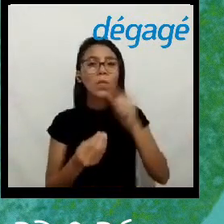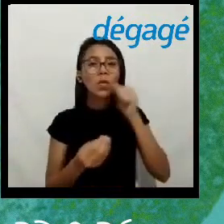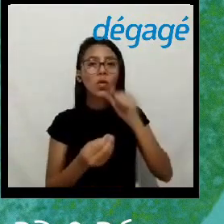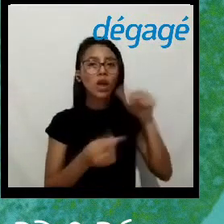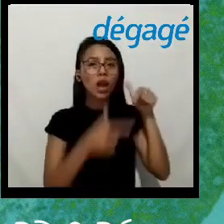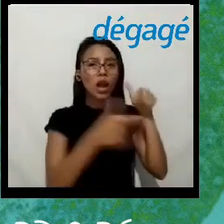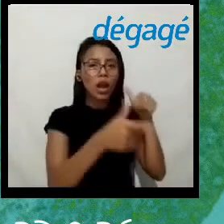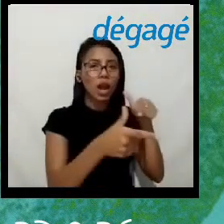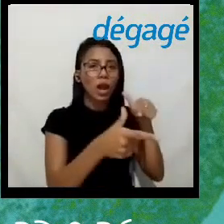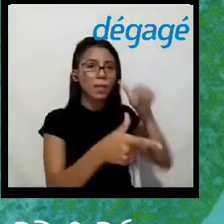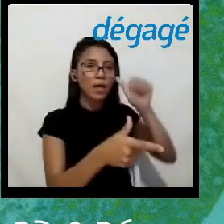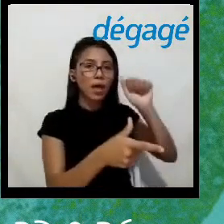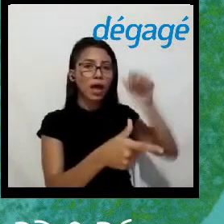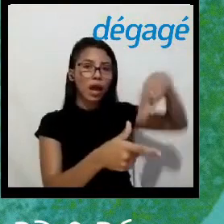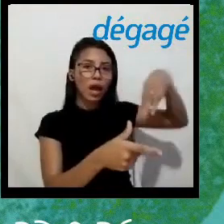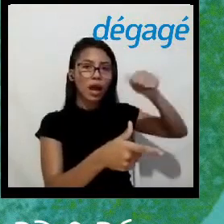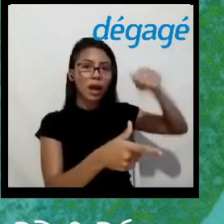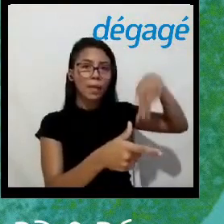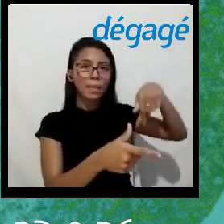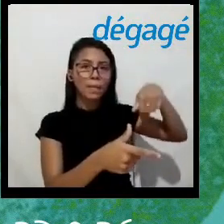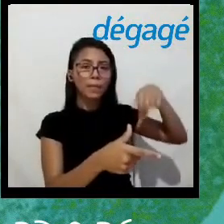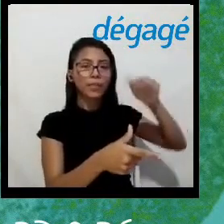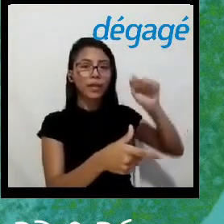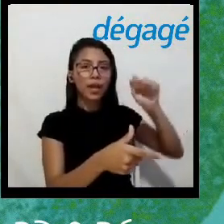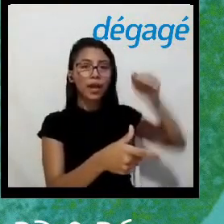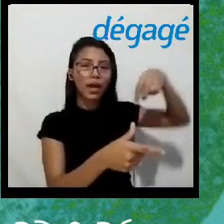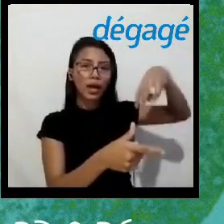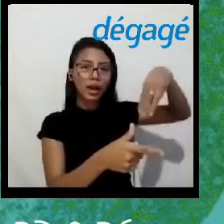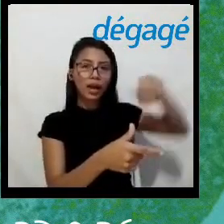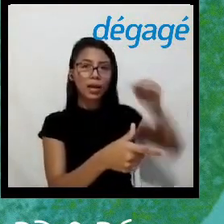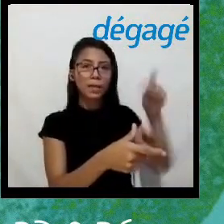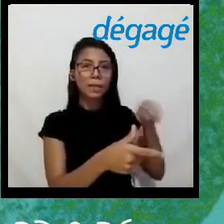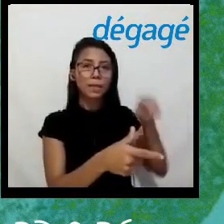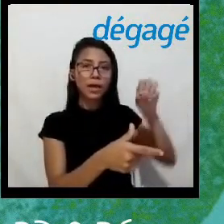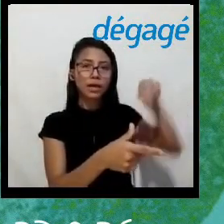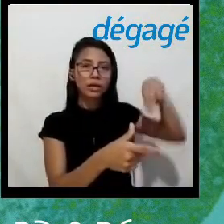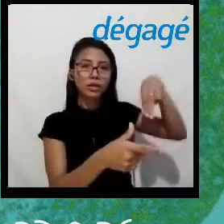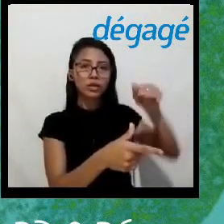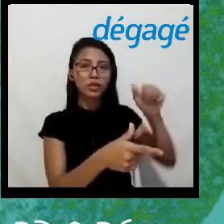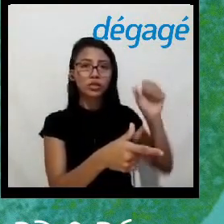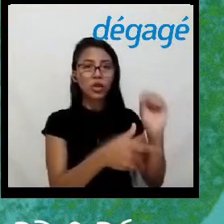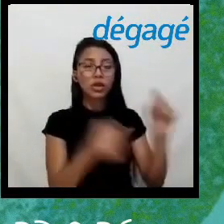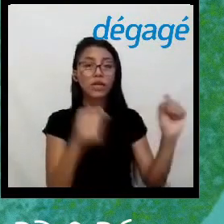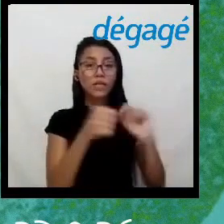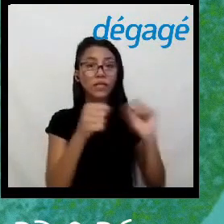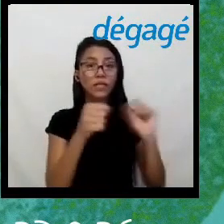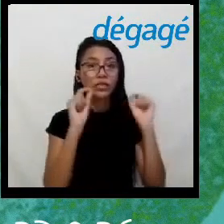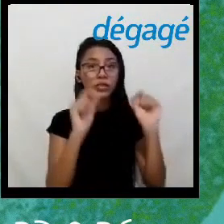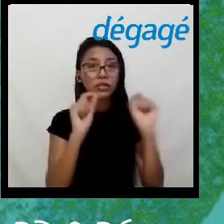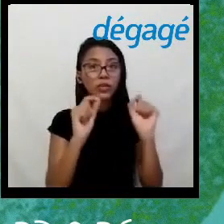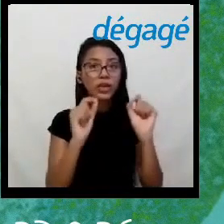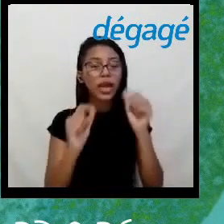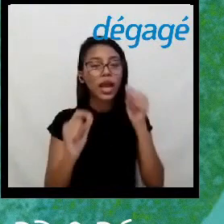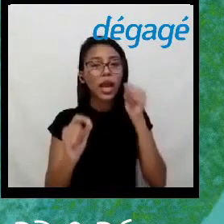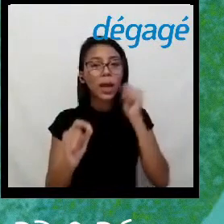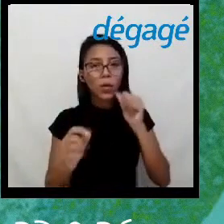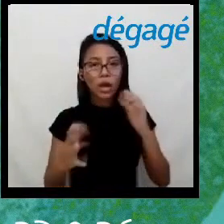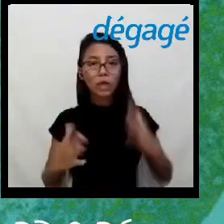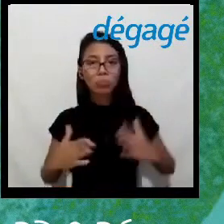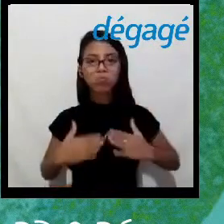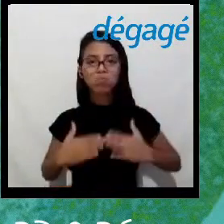de forma que ele não atrapalhasse o uso do arco e flecha. Então, ela se adaptava às armas,